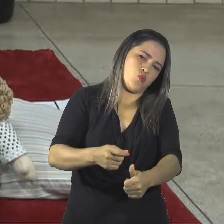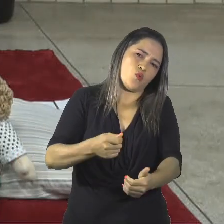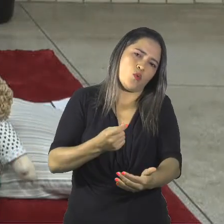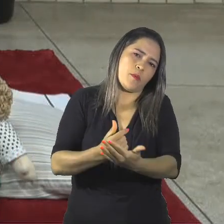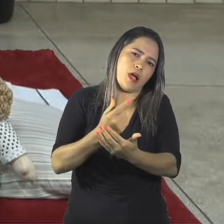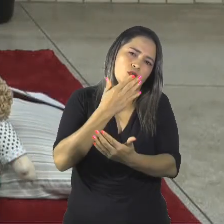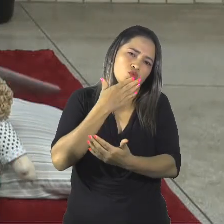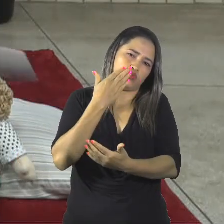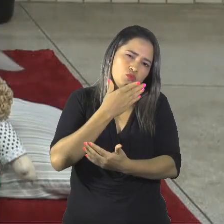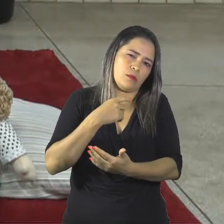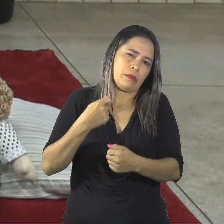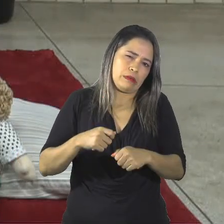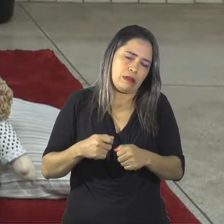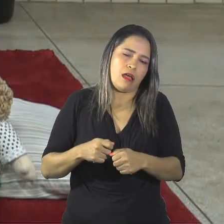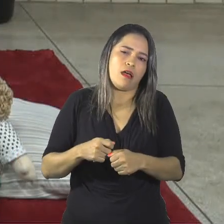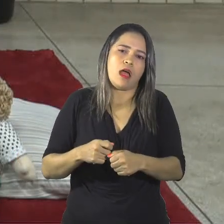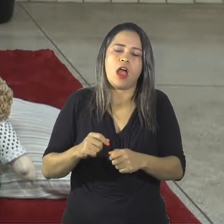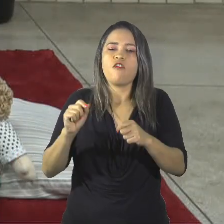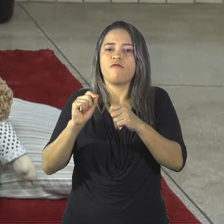minha casa.